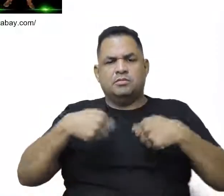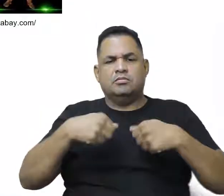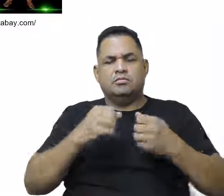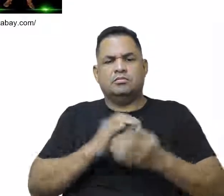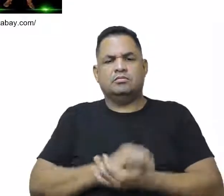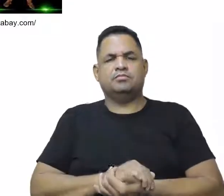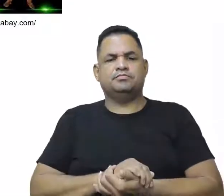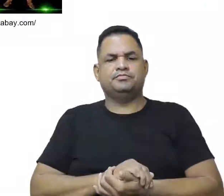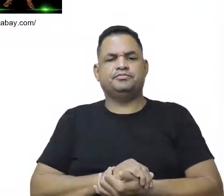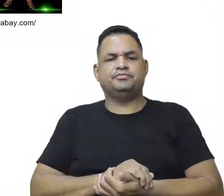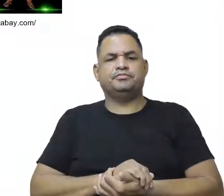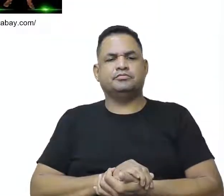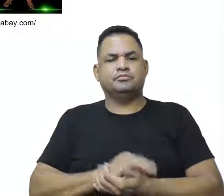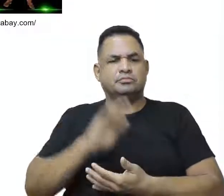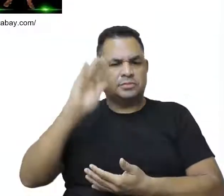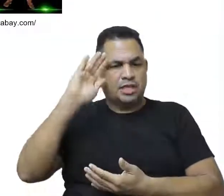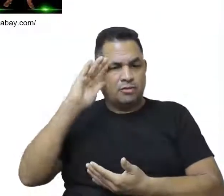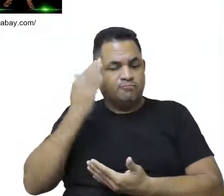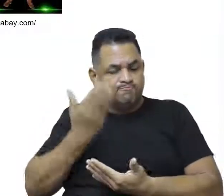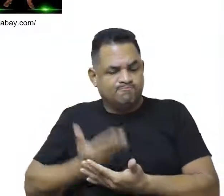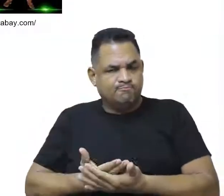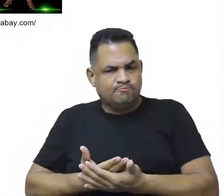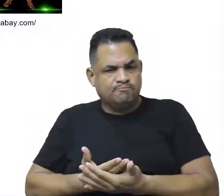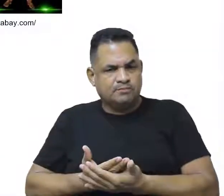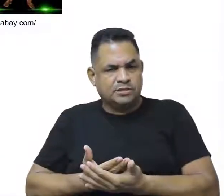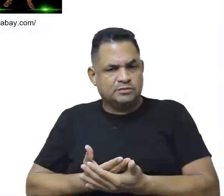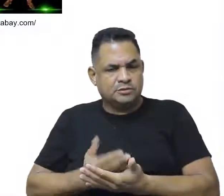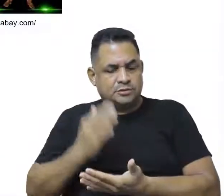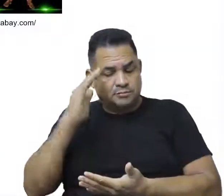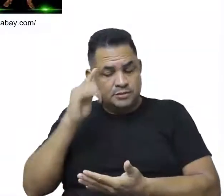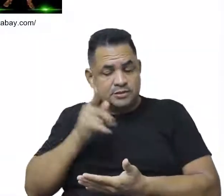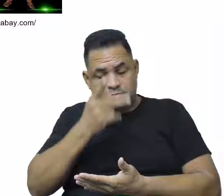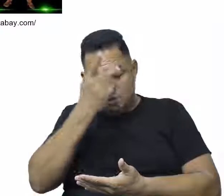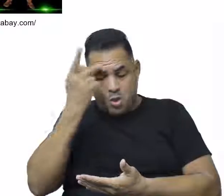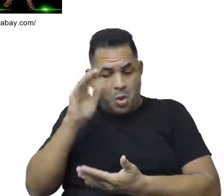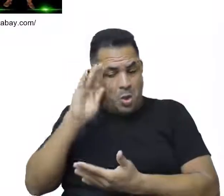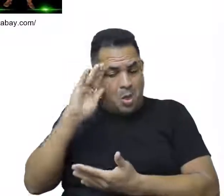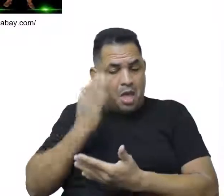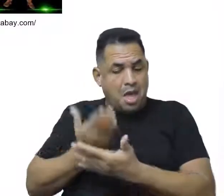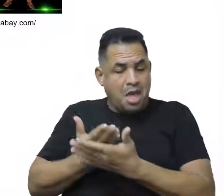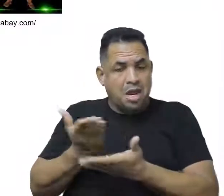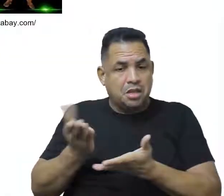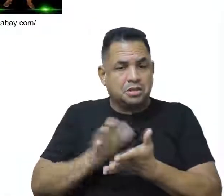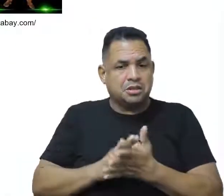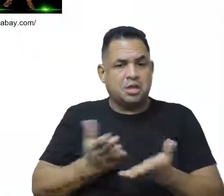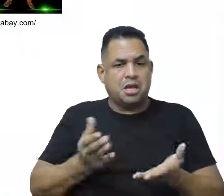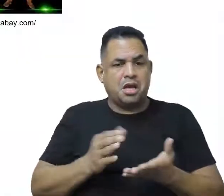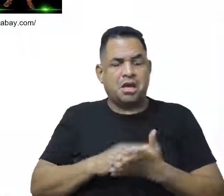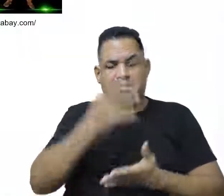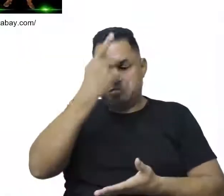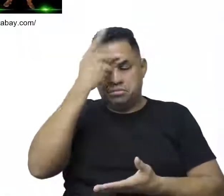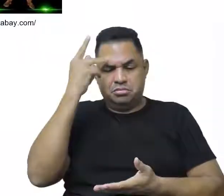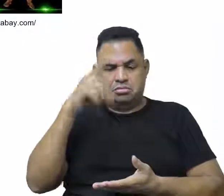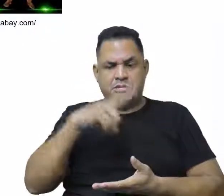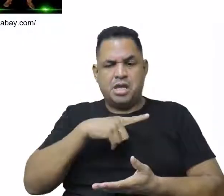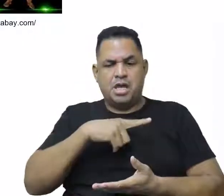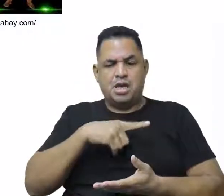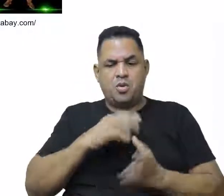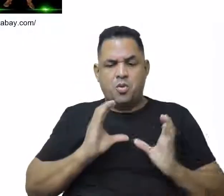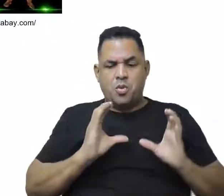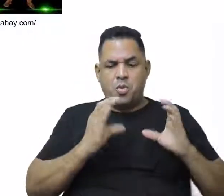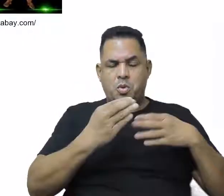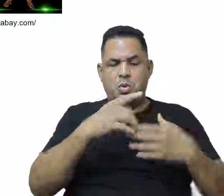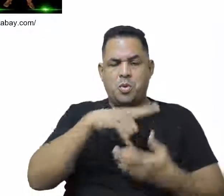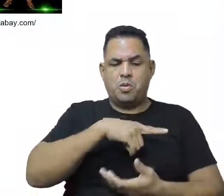Para quê? Para convencer a maioria das pessoas. Então, existe uma classe que detém aí